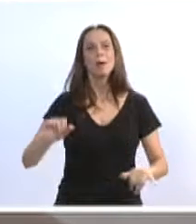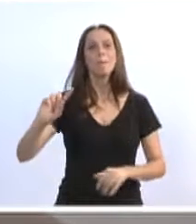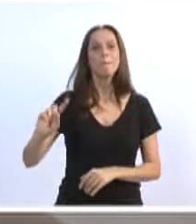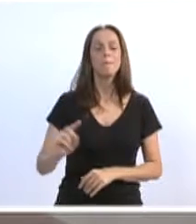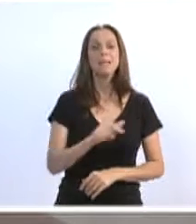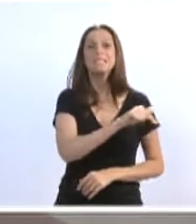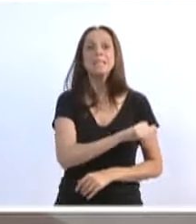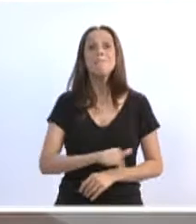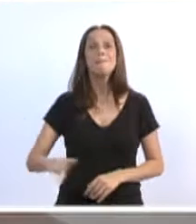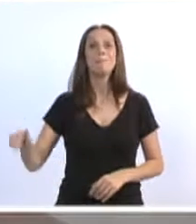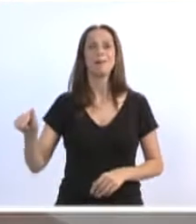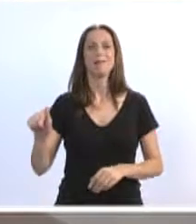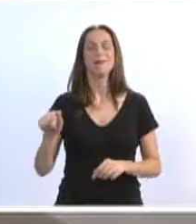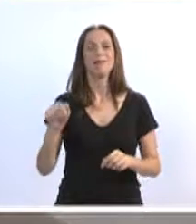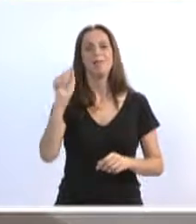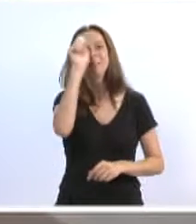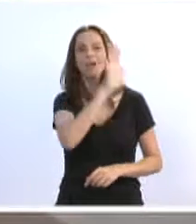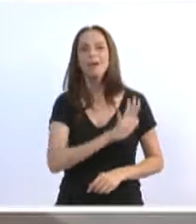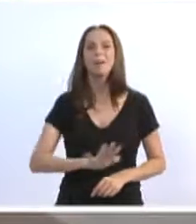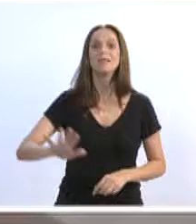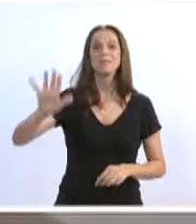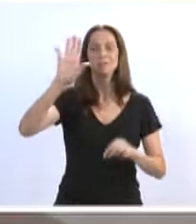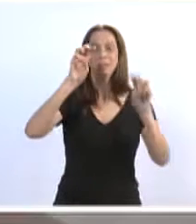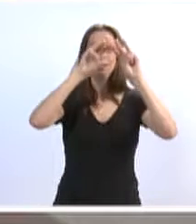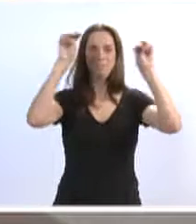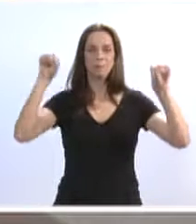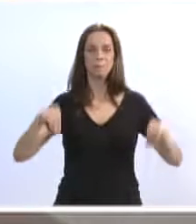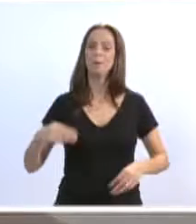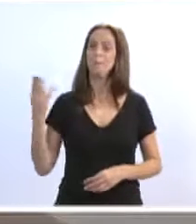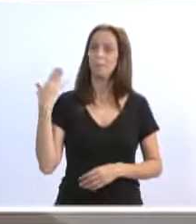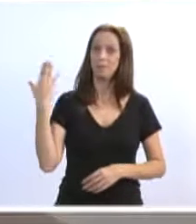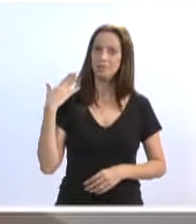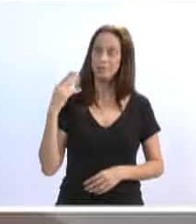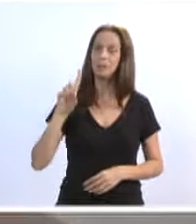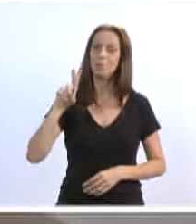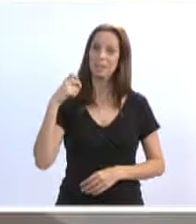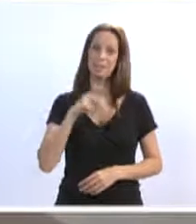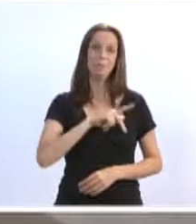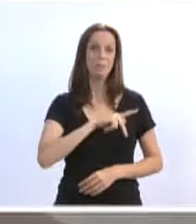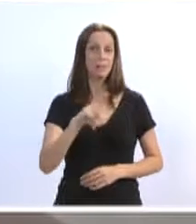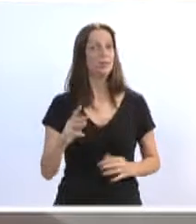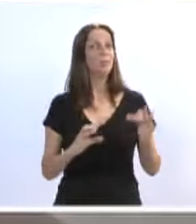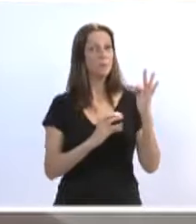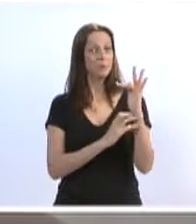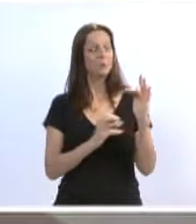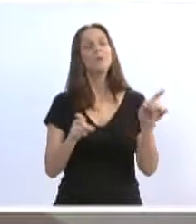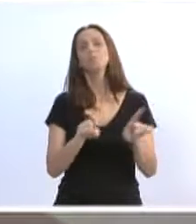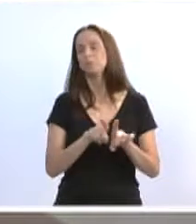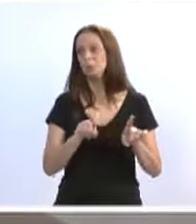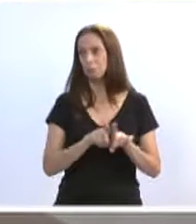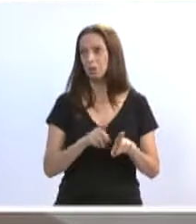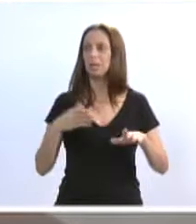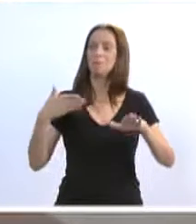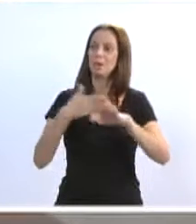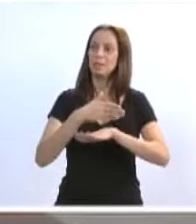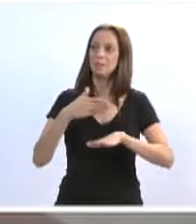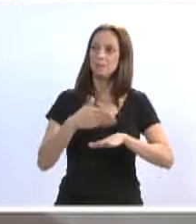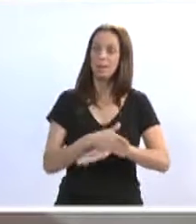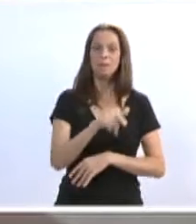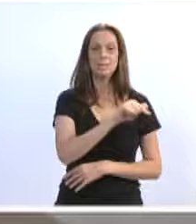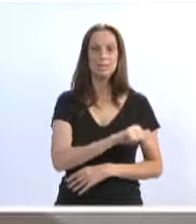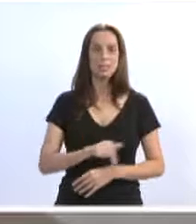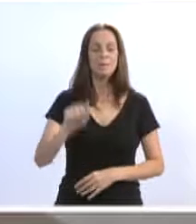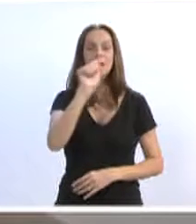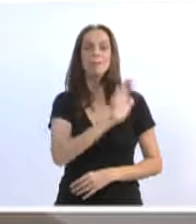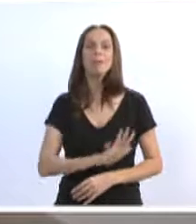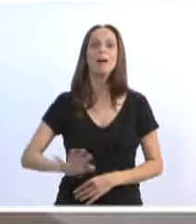Museus. Eu tive a oportunidade, quando era presidente da Fundação Cultural, em participar diversas vezes com os museus de Blumenau, da Semana